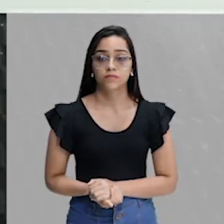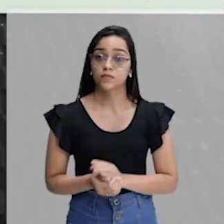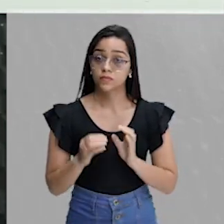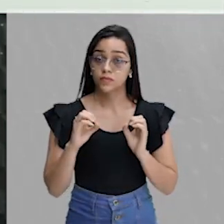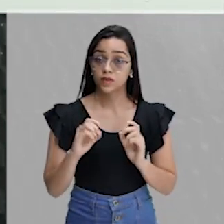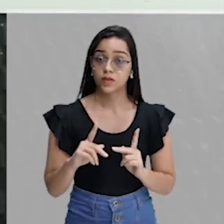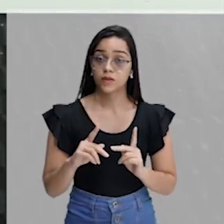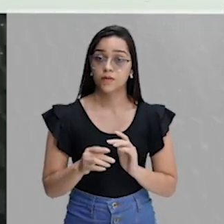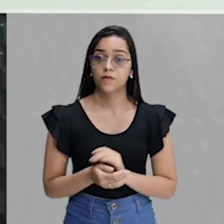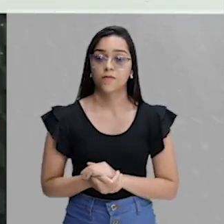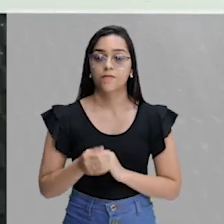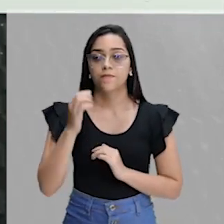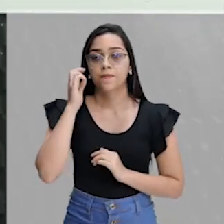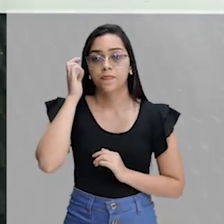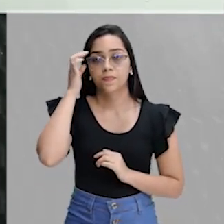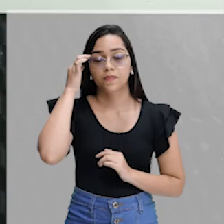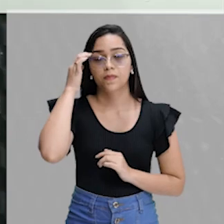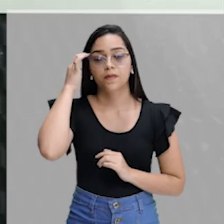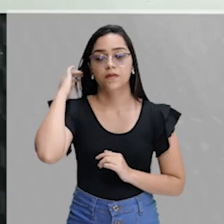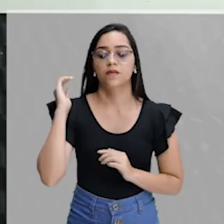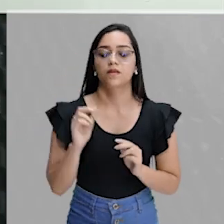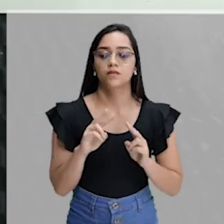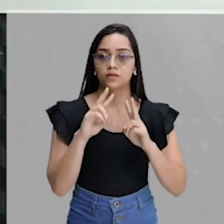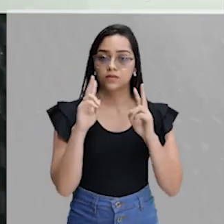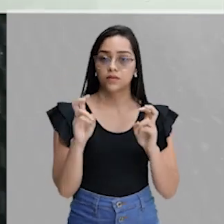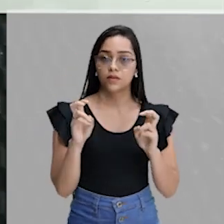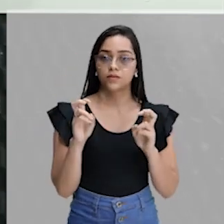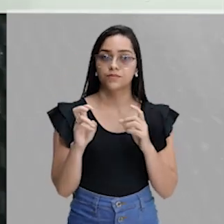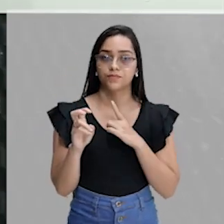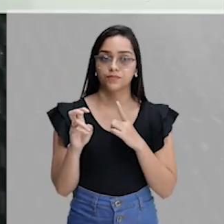Ok? E este termo aqui,